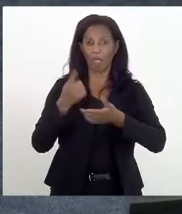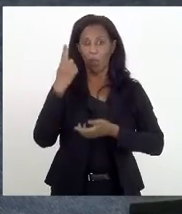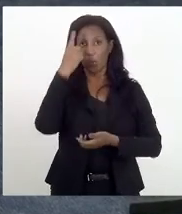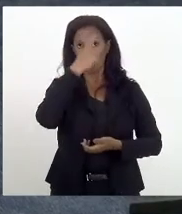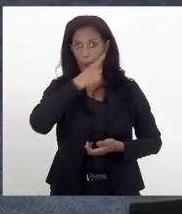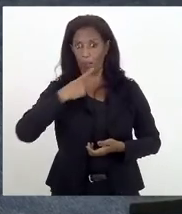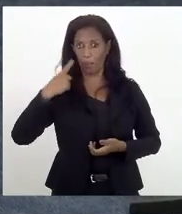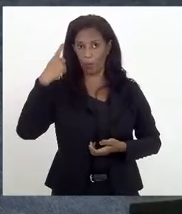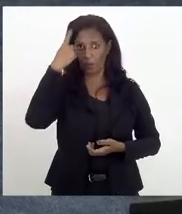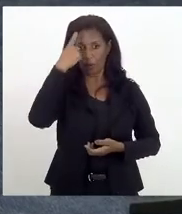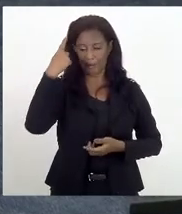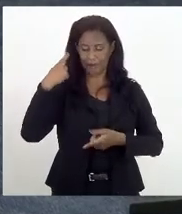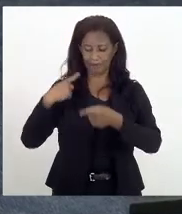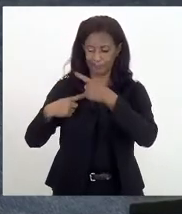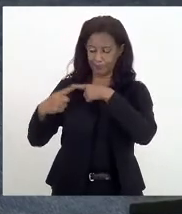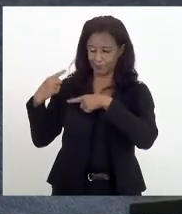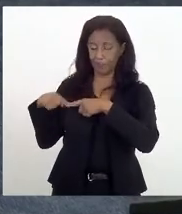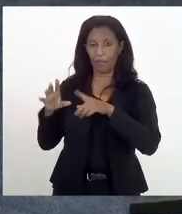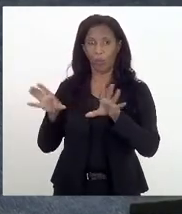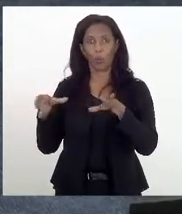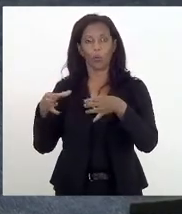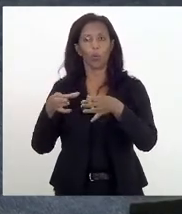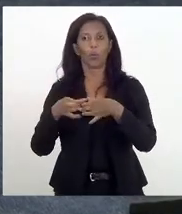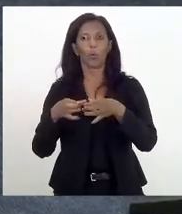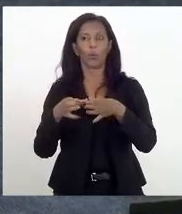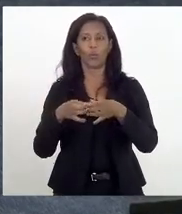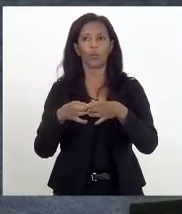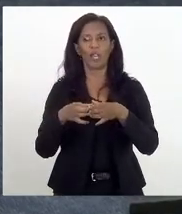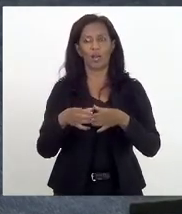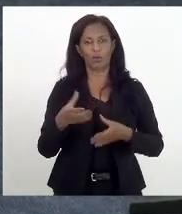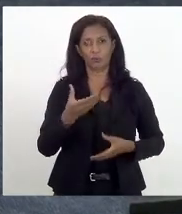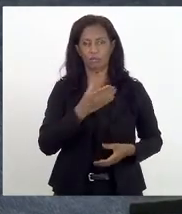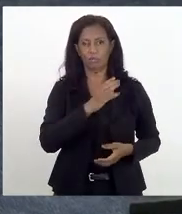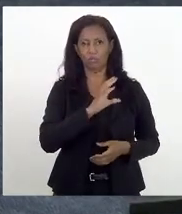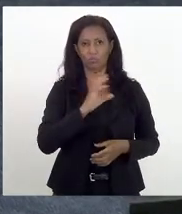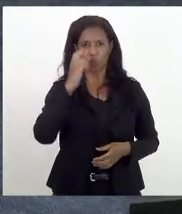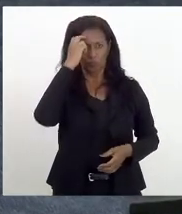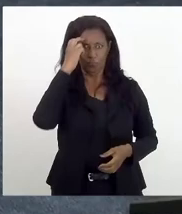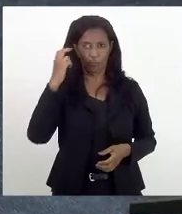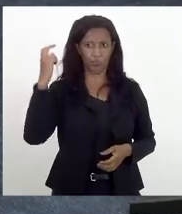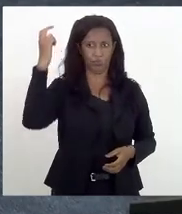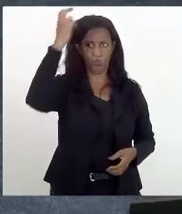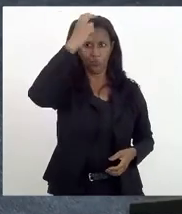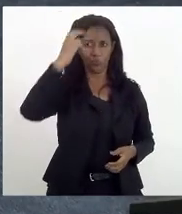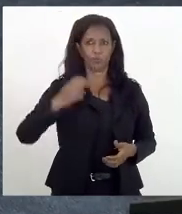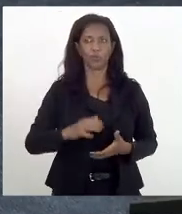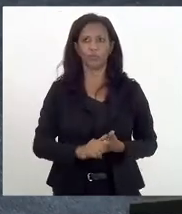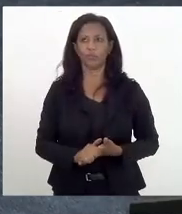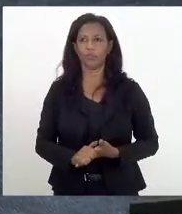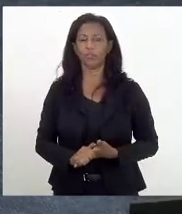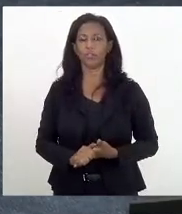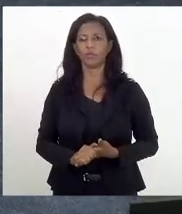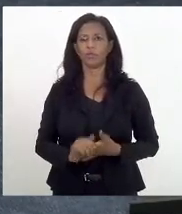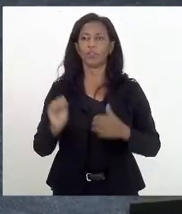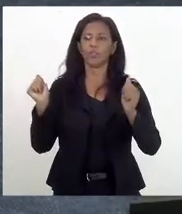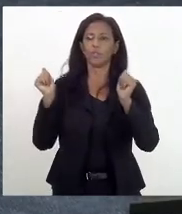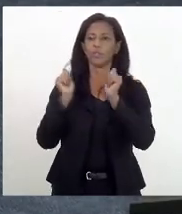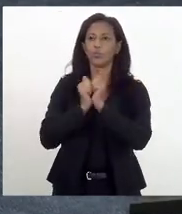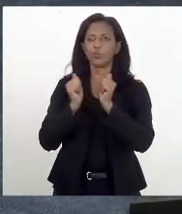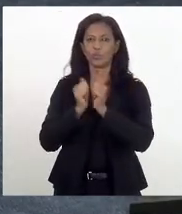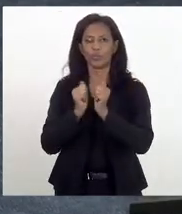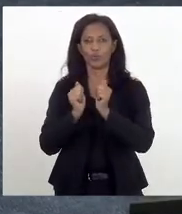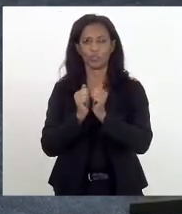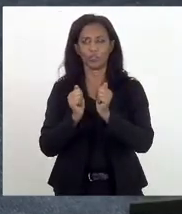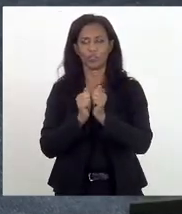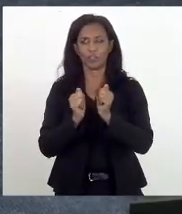da reunião da nossa comissão de Cultura cujo tema foi esse e me pronunciei né juntamente com a